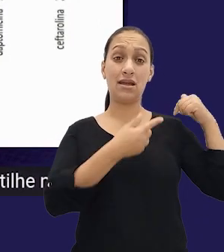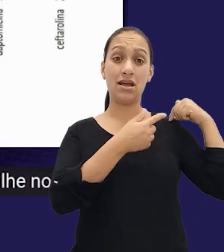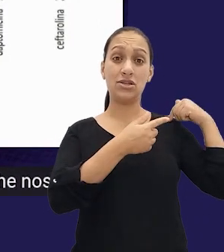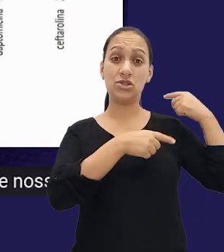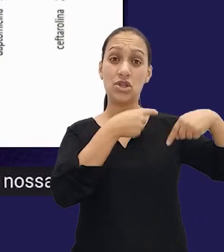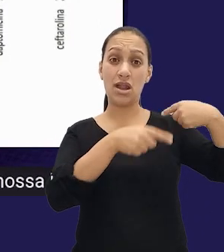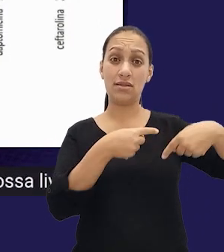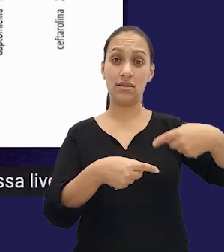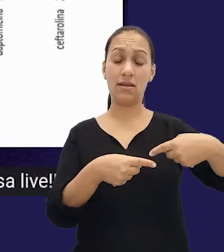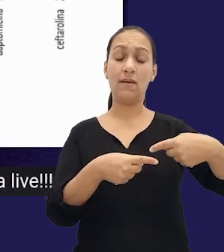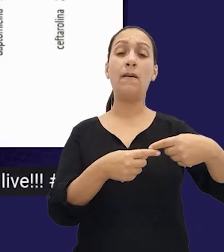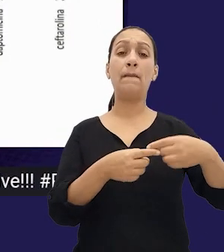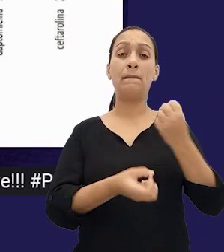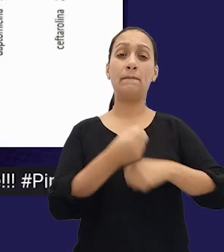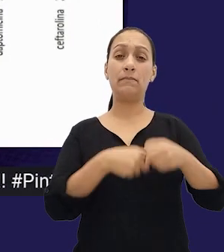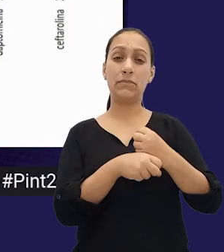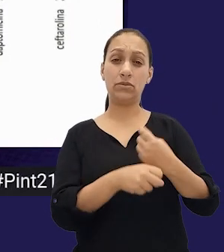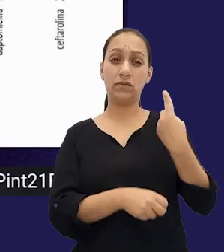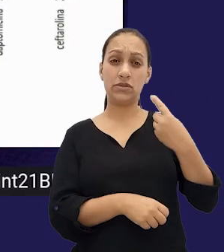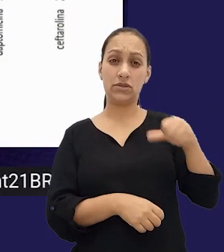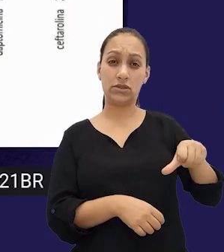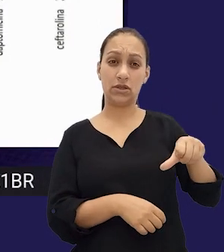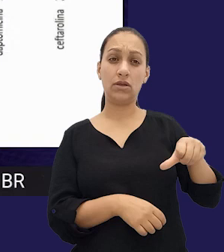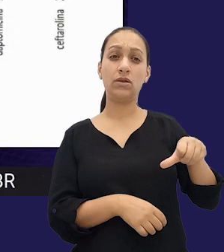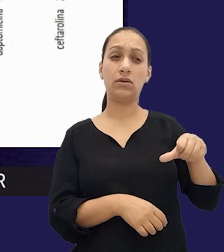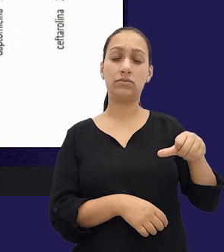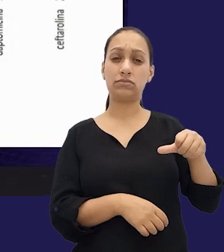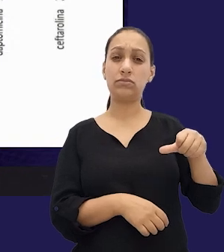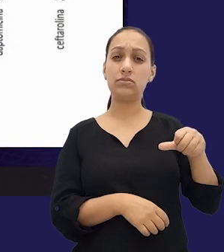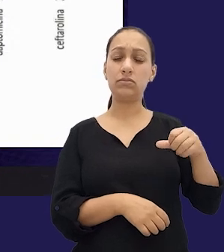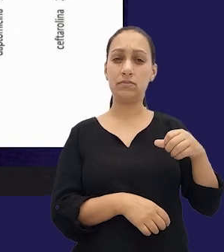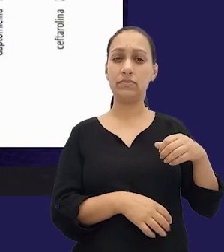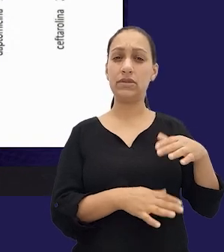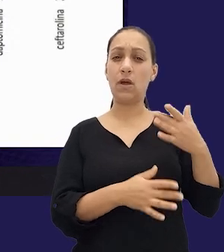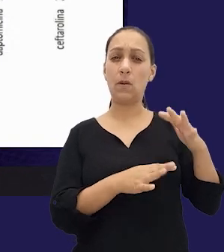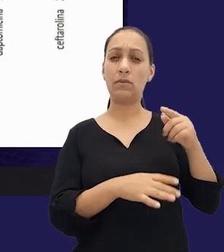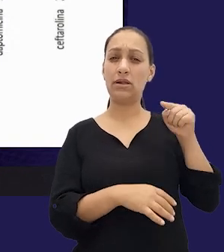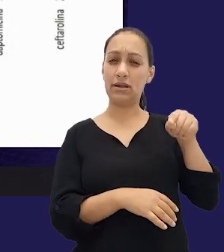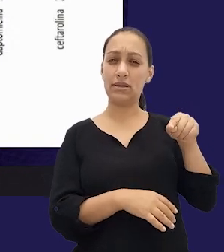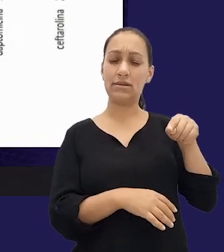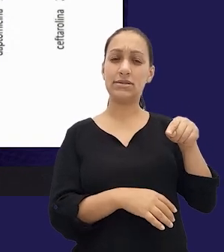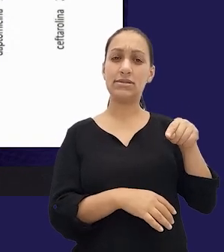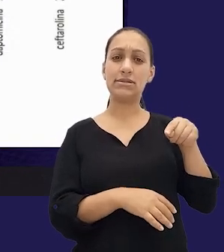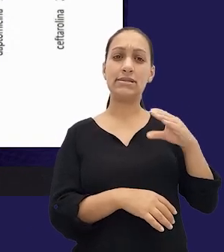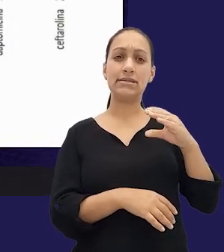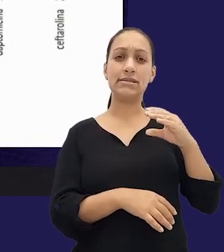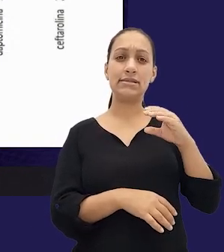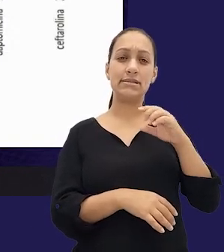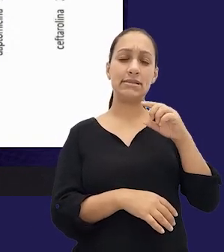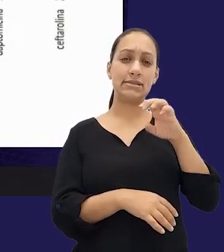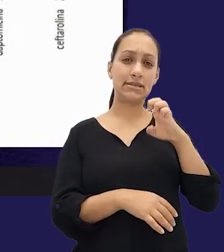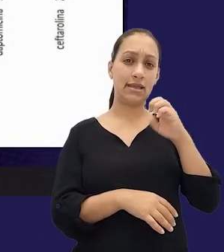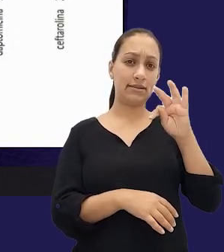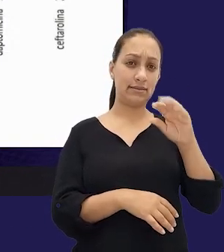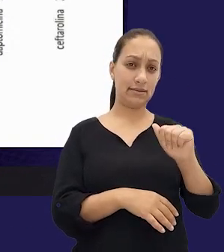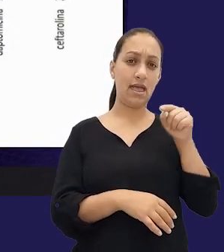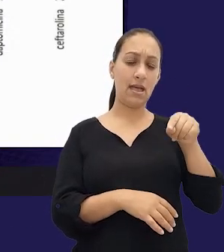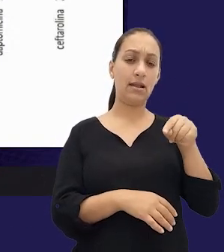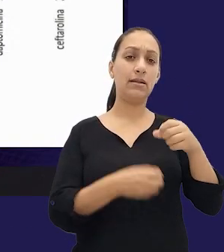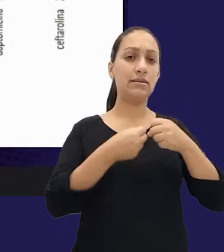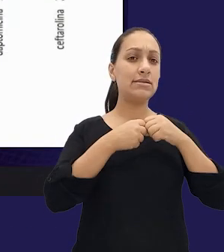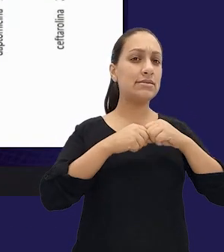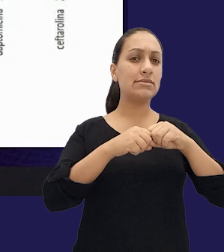Lá em 1985, então, a ceftazidima, né, foi lançada no mercado, passou a ser